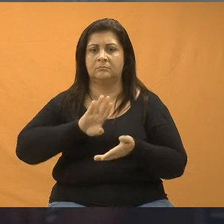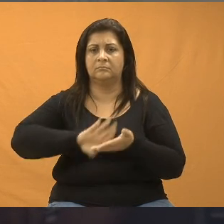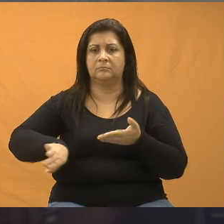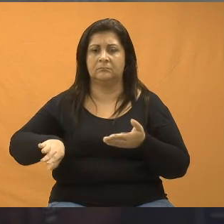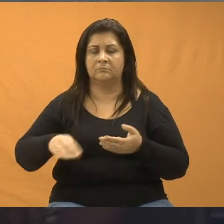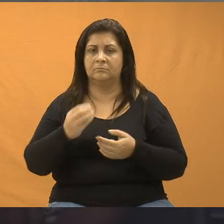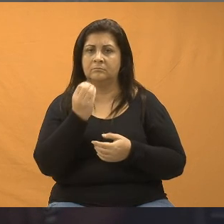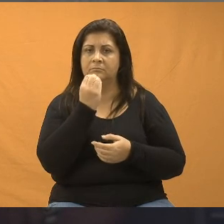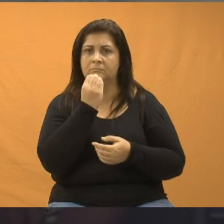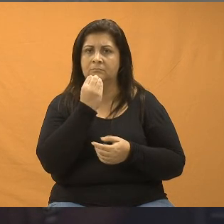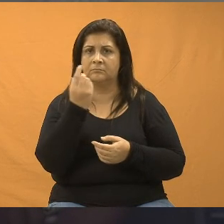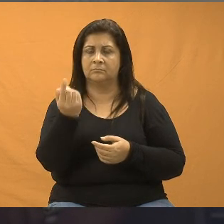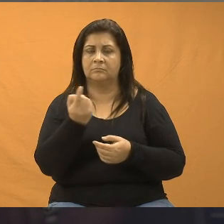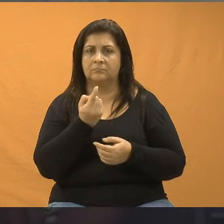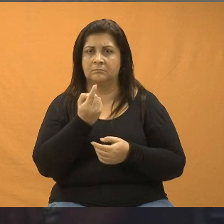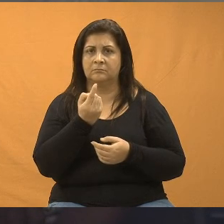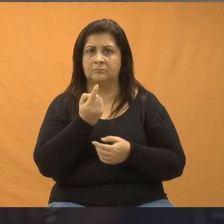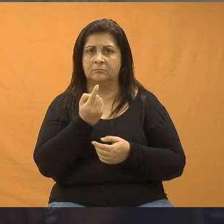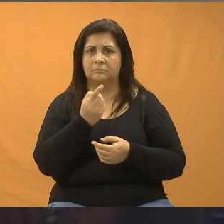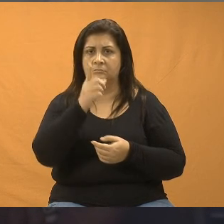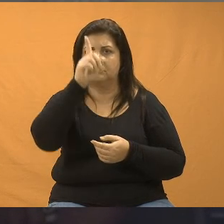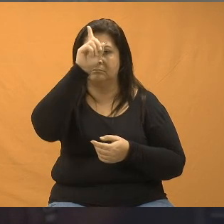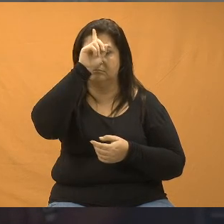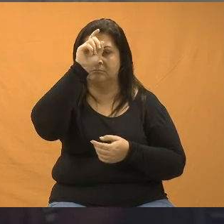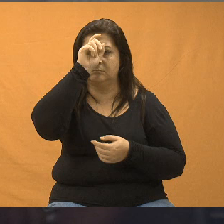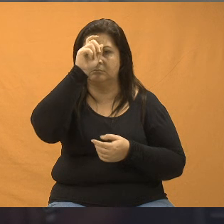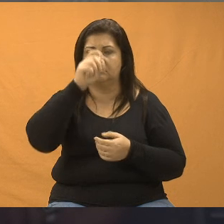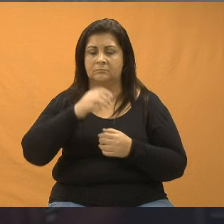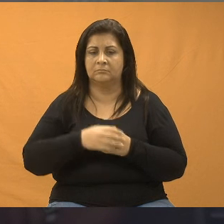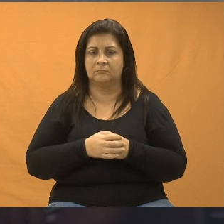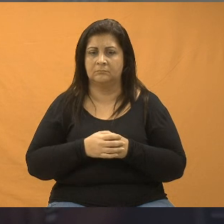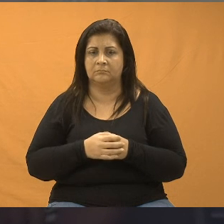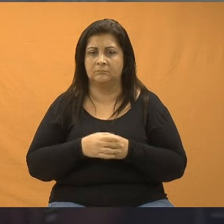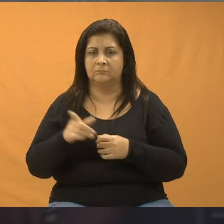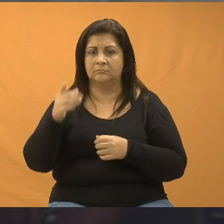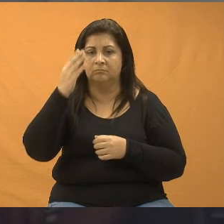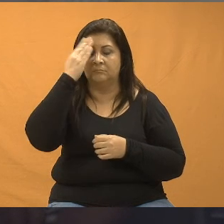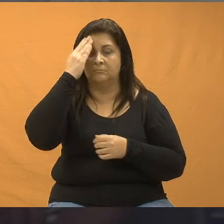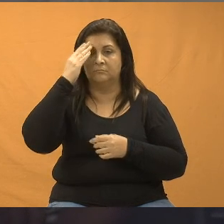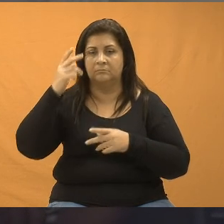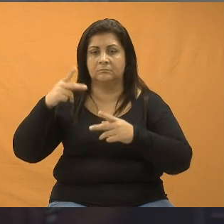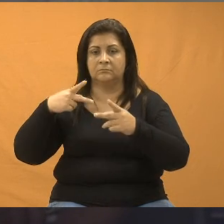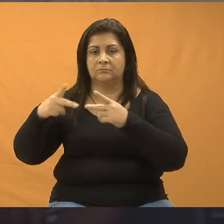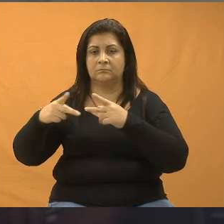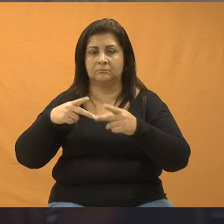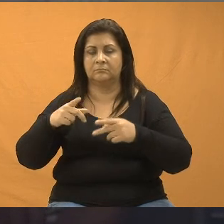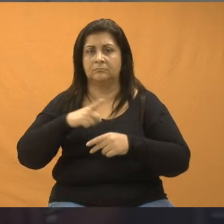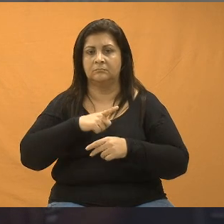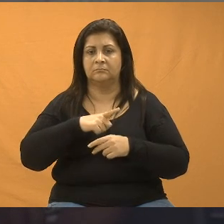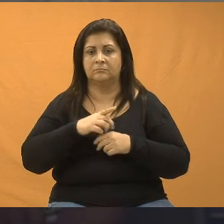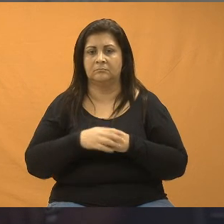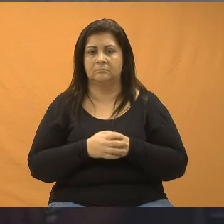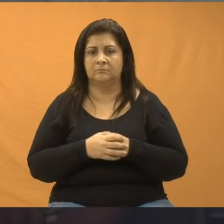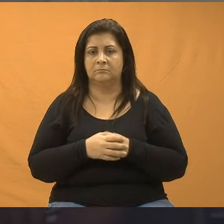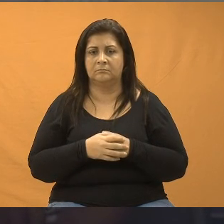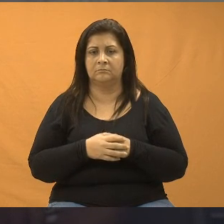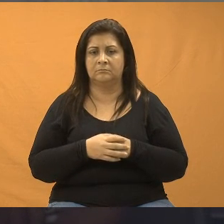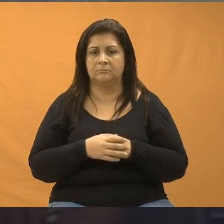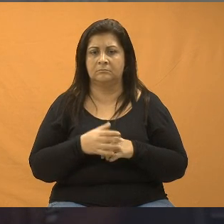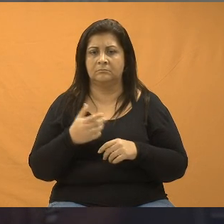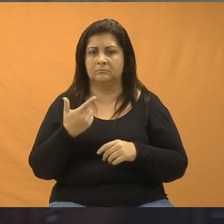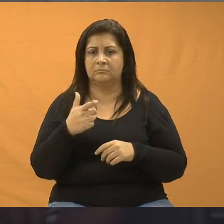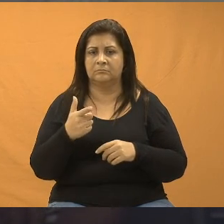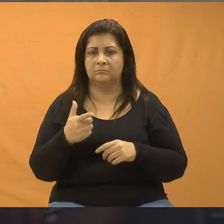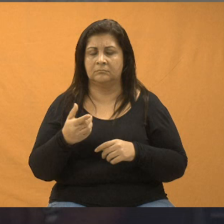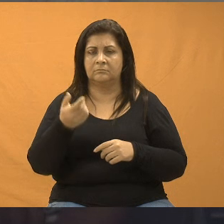de vir um hospital regional para Jacareí. O senhor sabe que em São José dos Campos tem um hospital regional, não tem coerência, não tem sentido